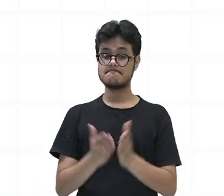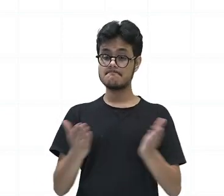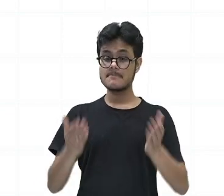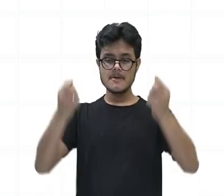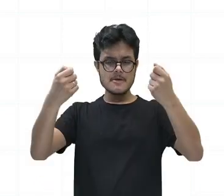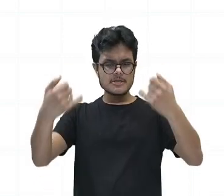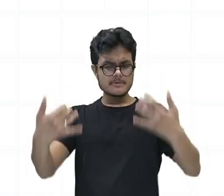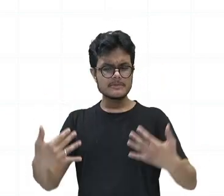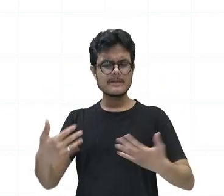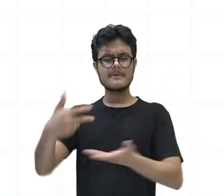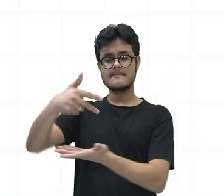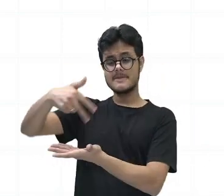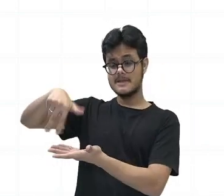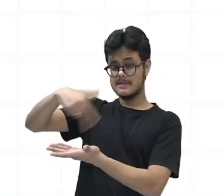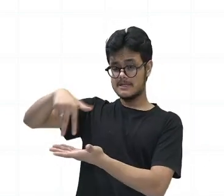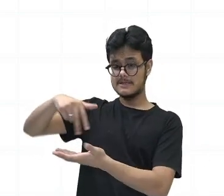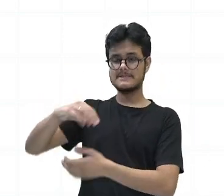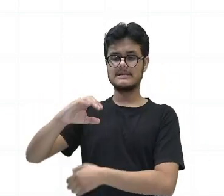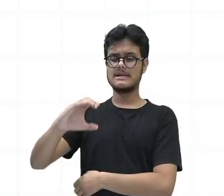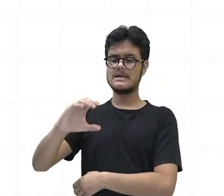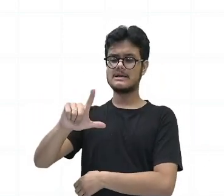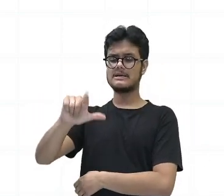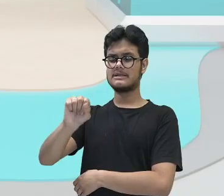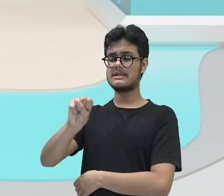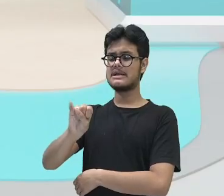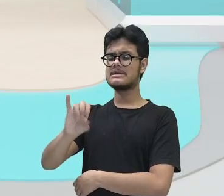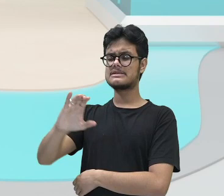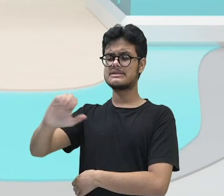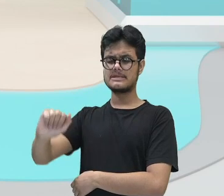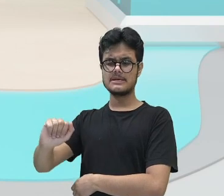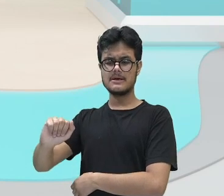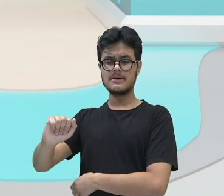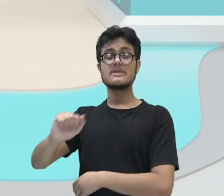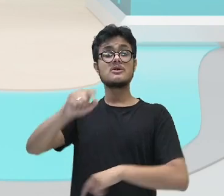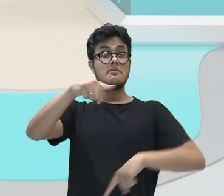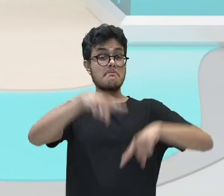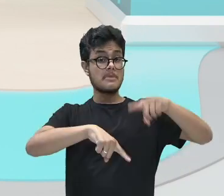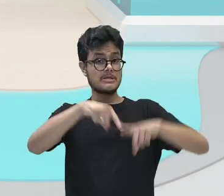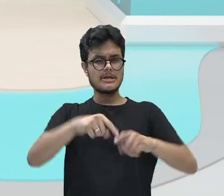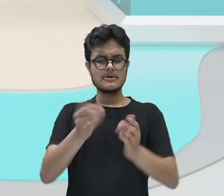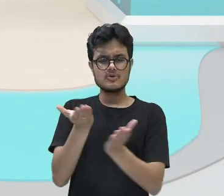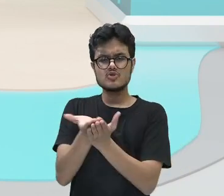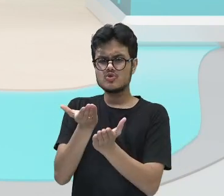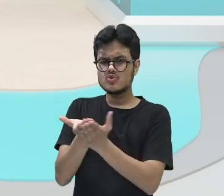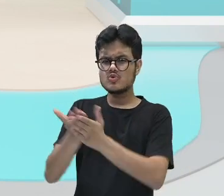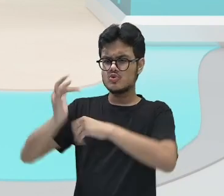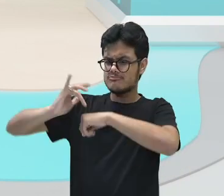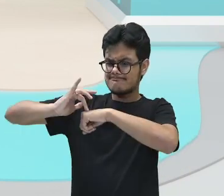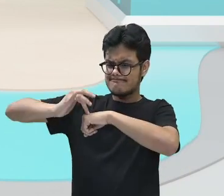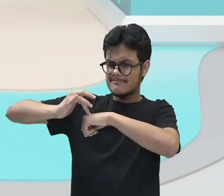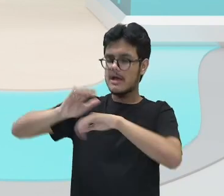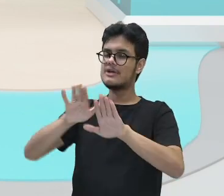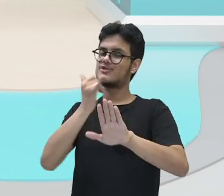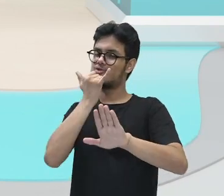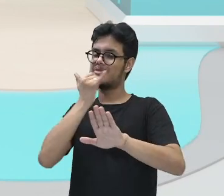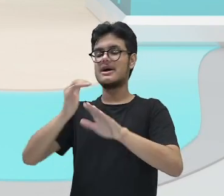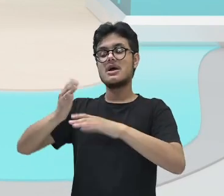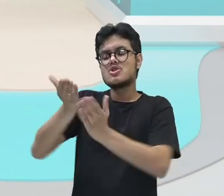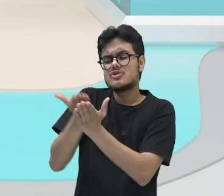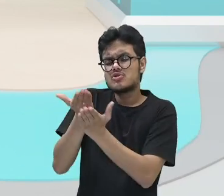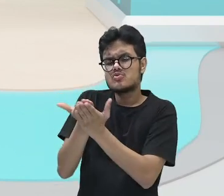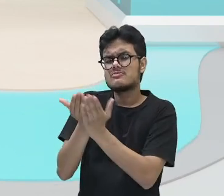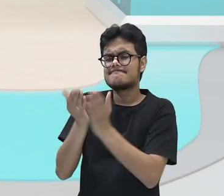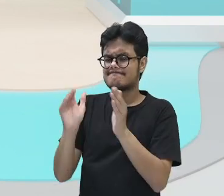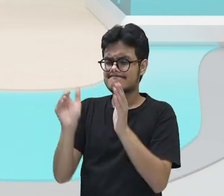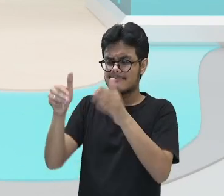muitos gêneros populares. Ora, nós falamos da dança clássica e nós falamos dos instrumentos clássicos, quer dizer, são